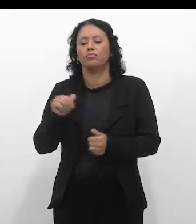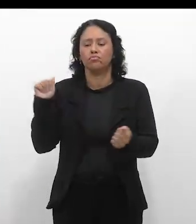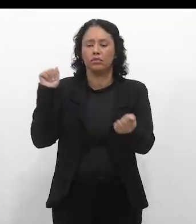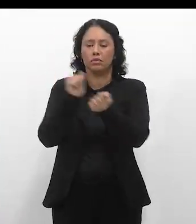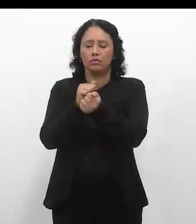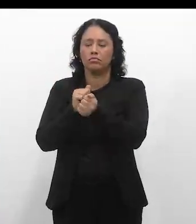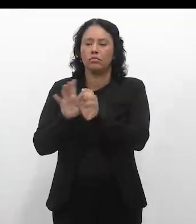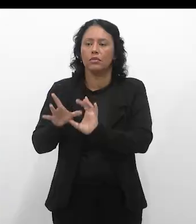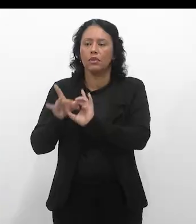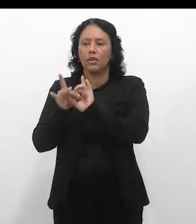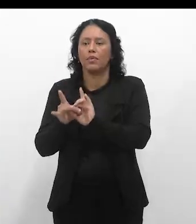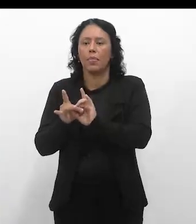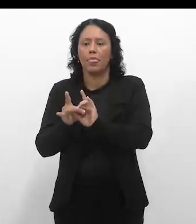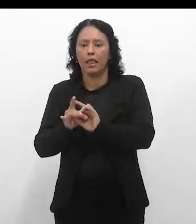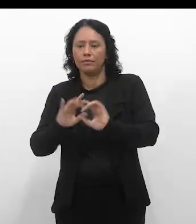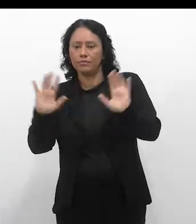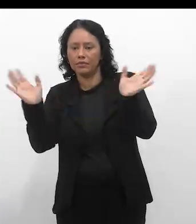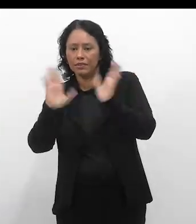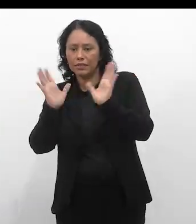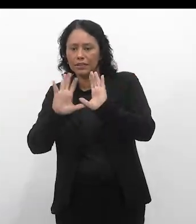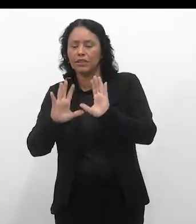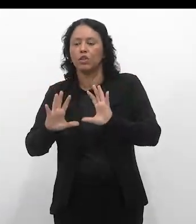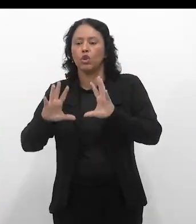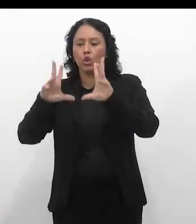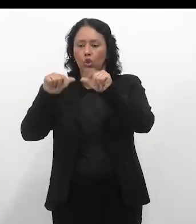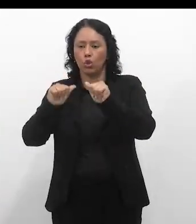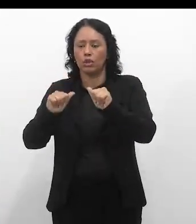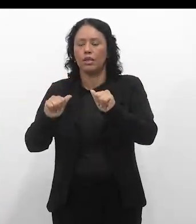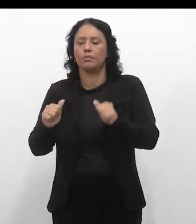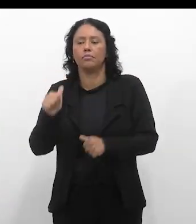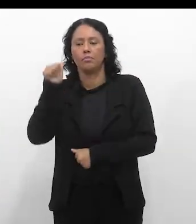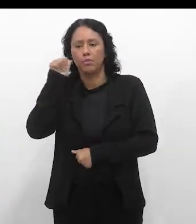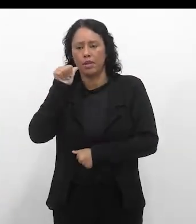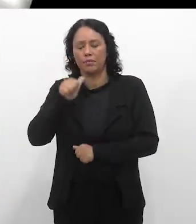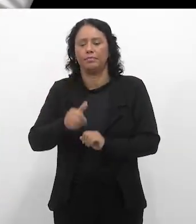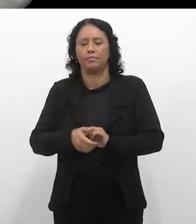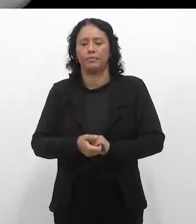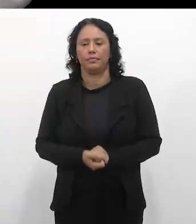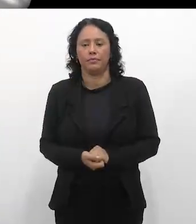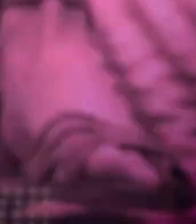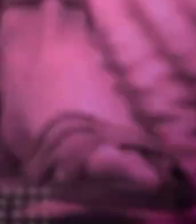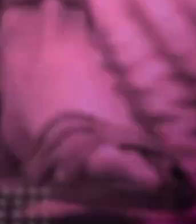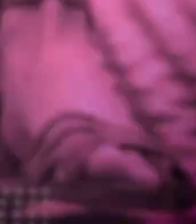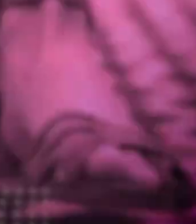Juntas somos rede, juntas somos potência. Até o próximo Toda Mulher.